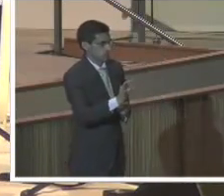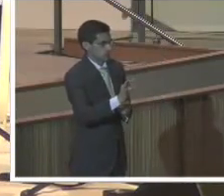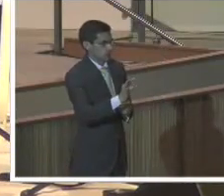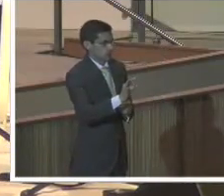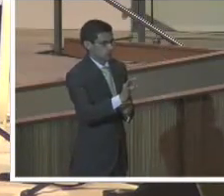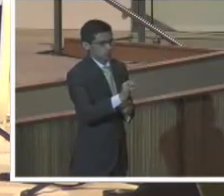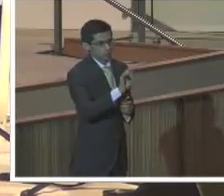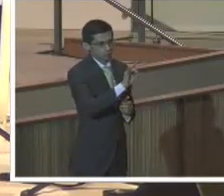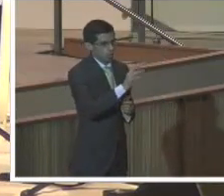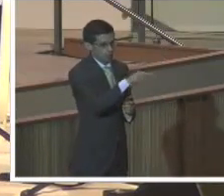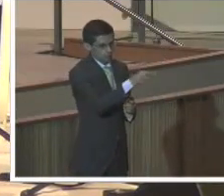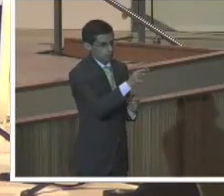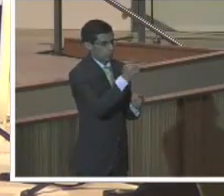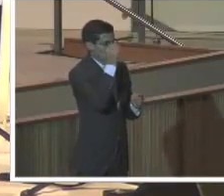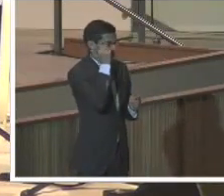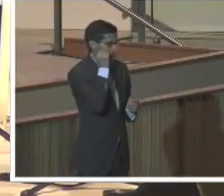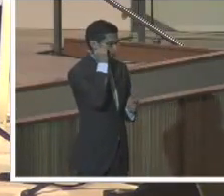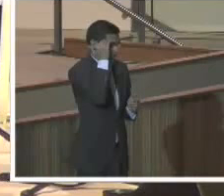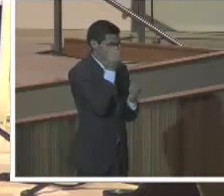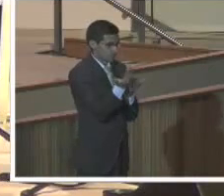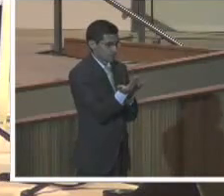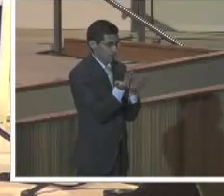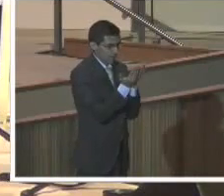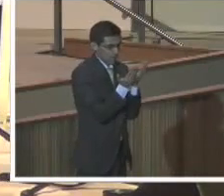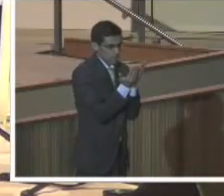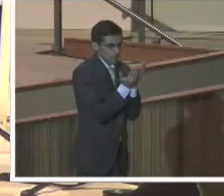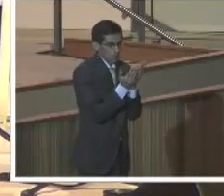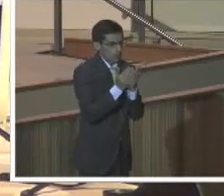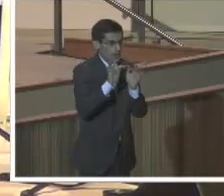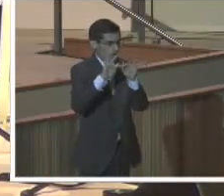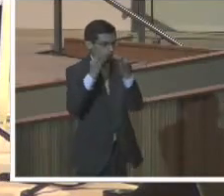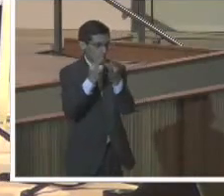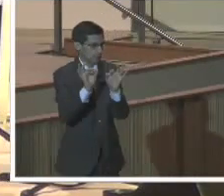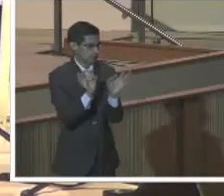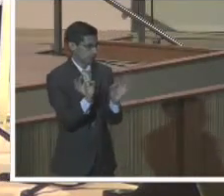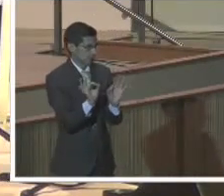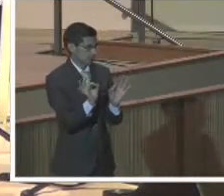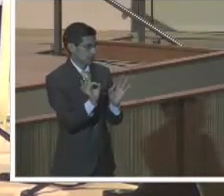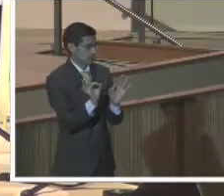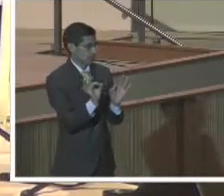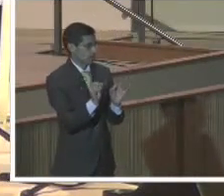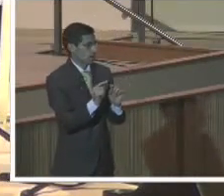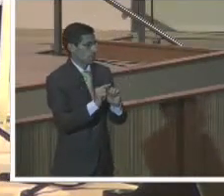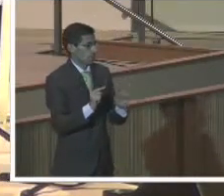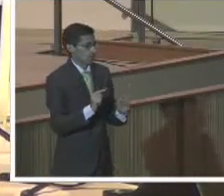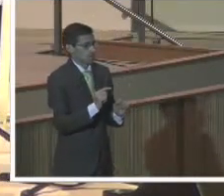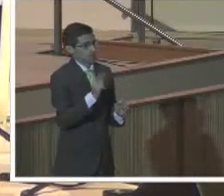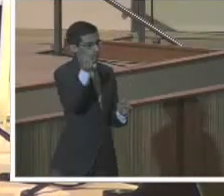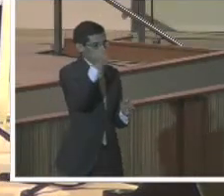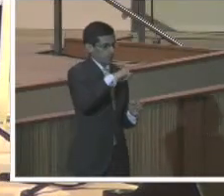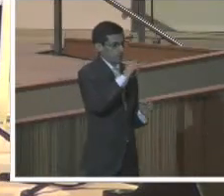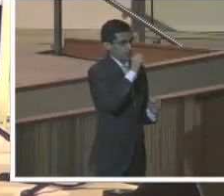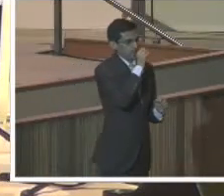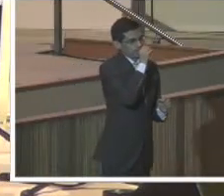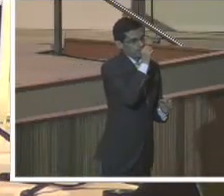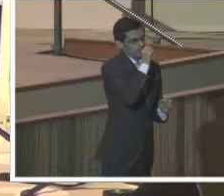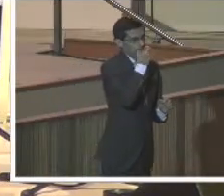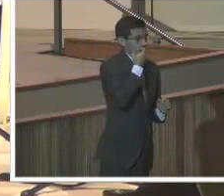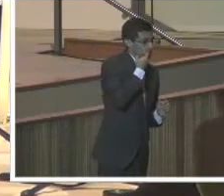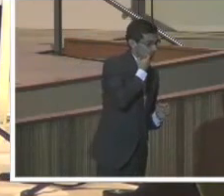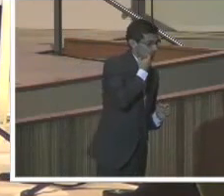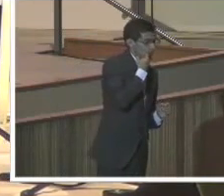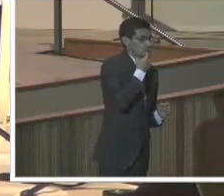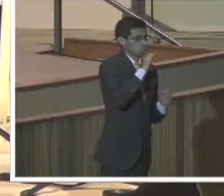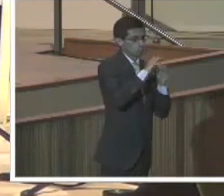de crentes. Os seus pais não são crentes, que são proibidos pelos pais de estarem no domingo